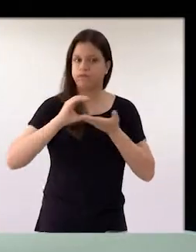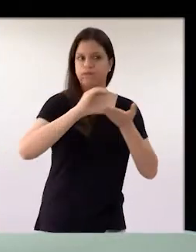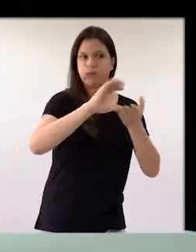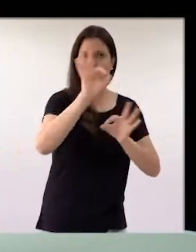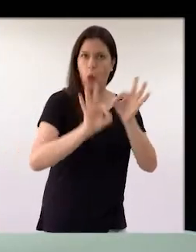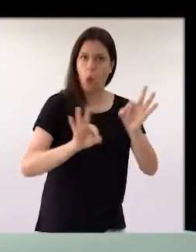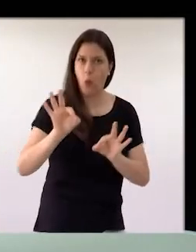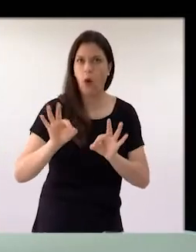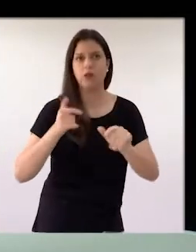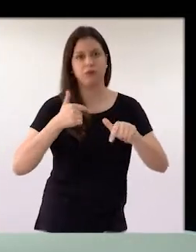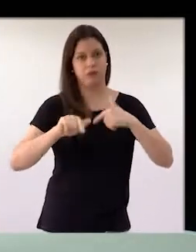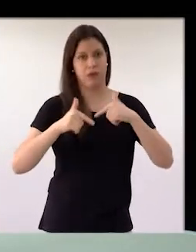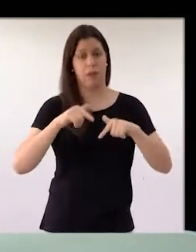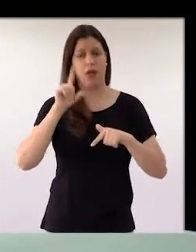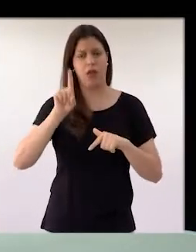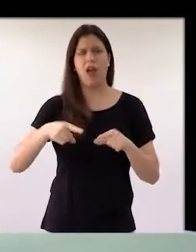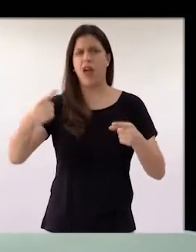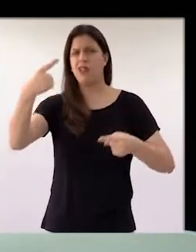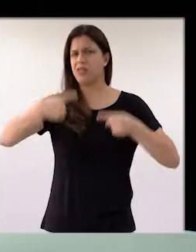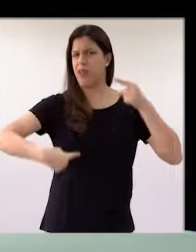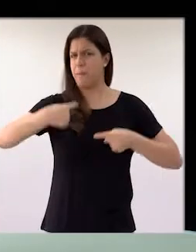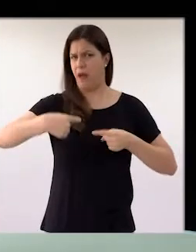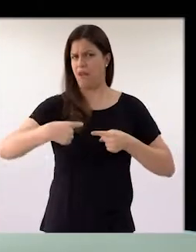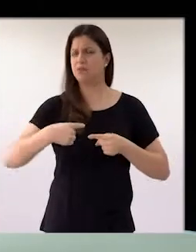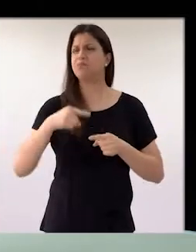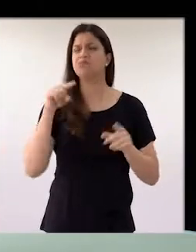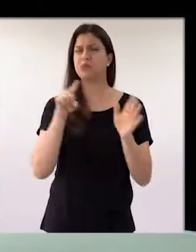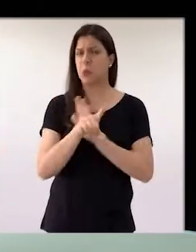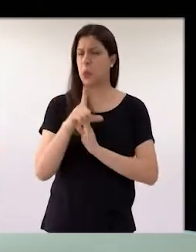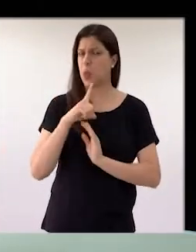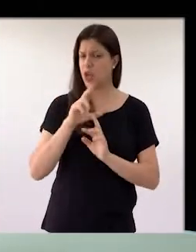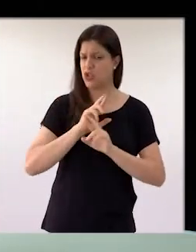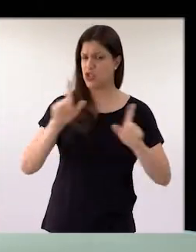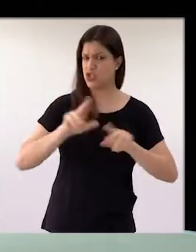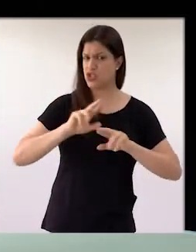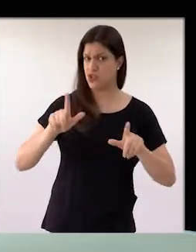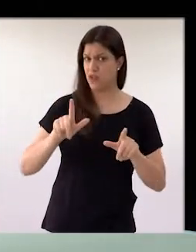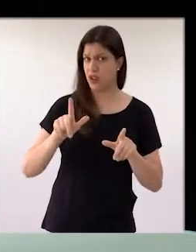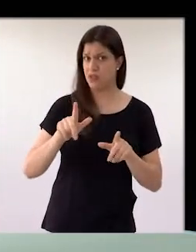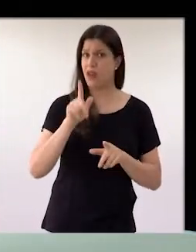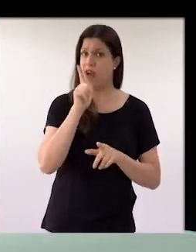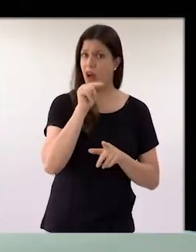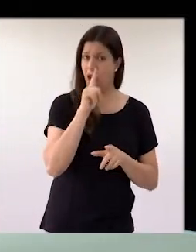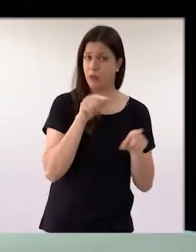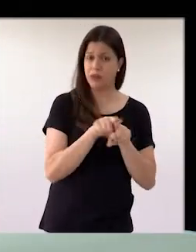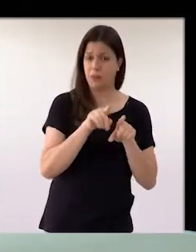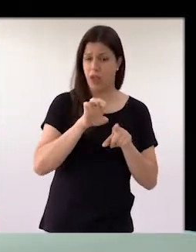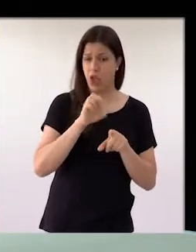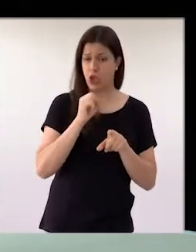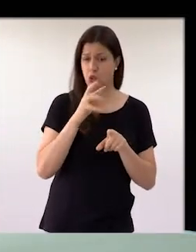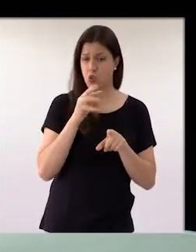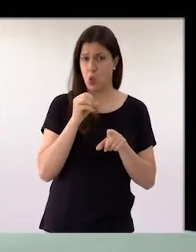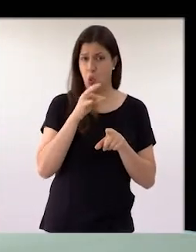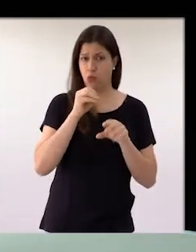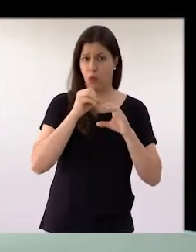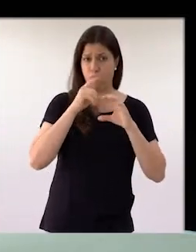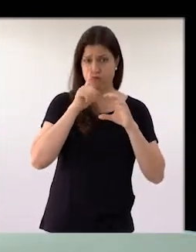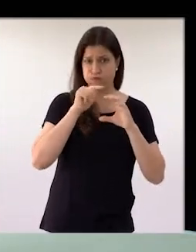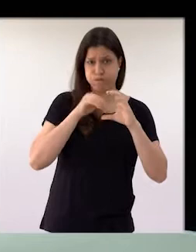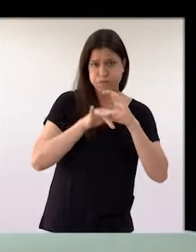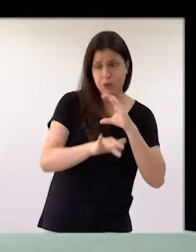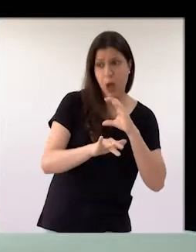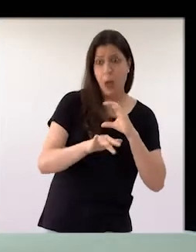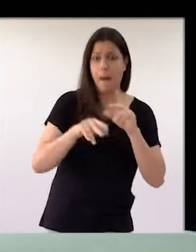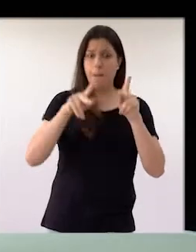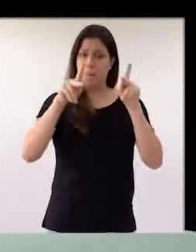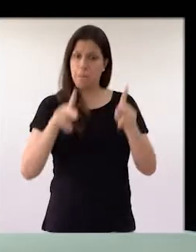esse é um dos grandes pontos do debate. Será que existem diferenças entre as concessionárias de água e esgoto públicas e privadas?